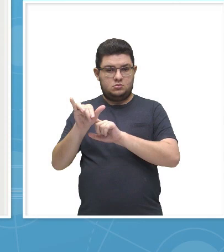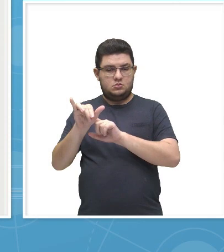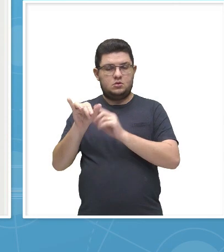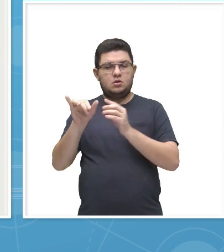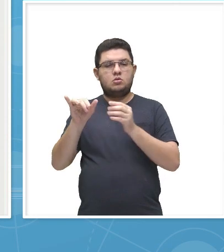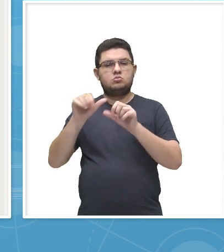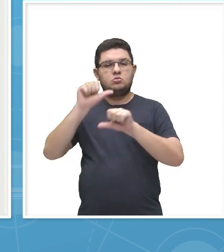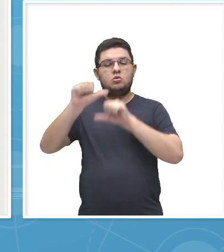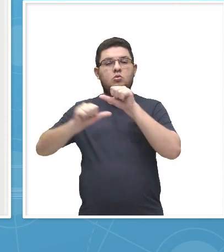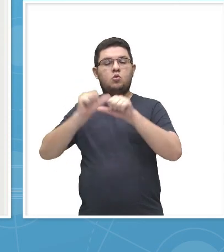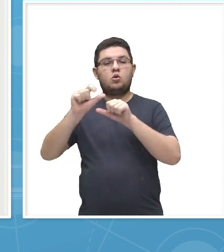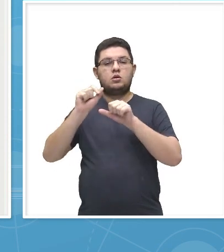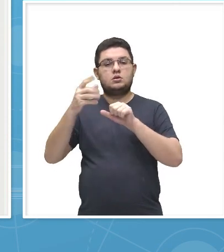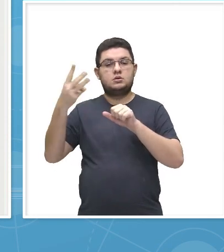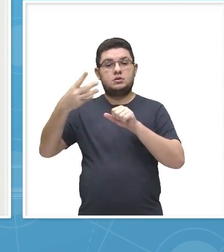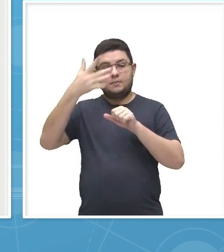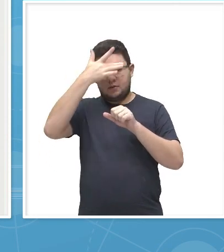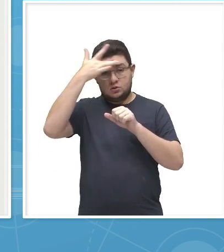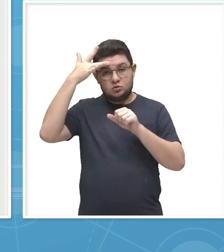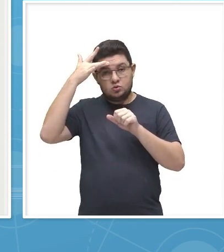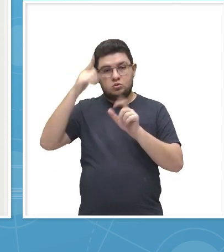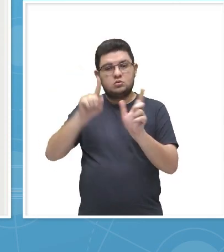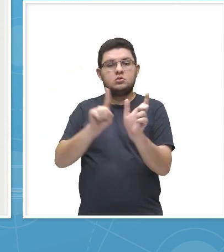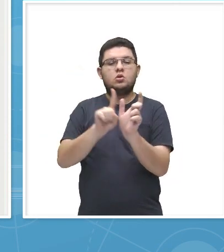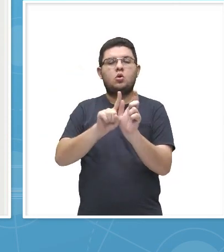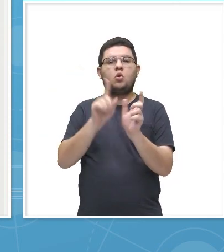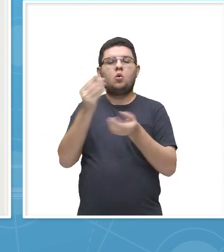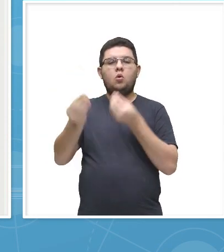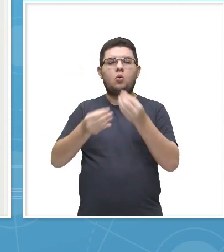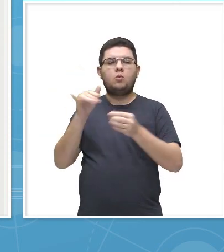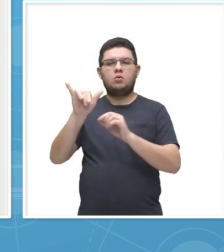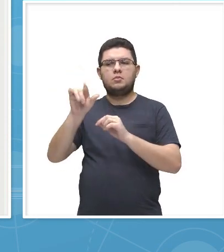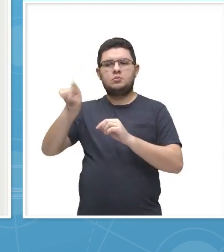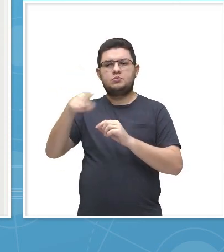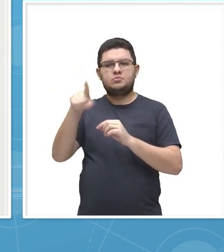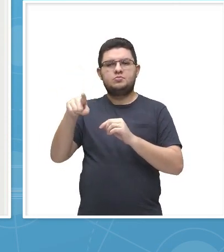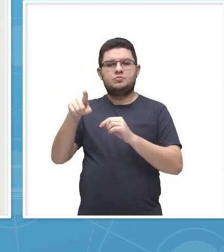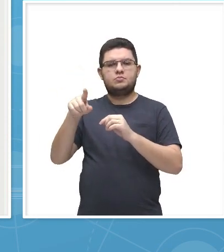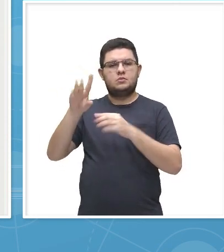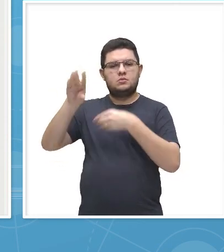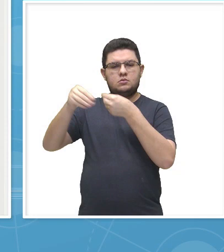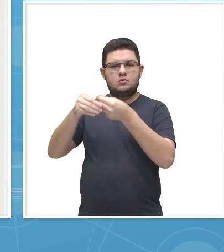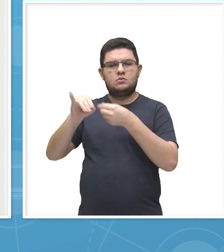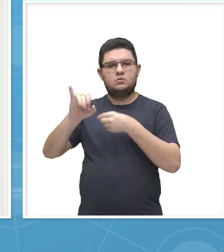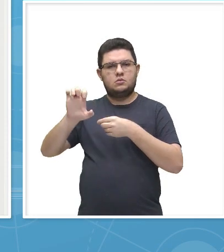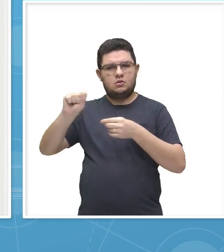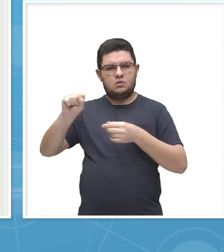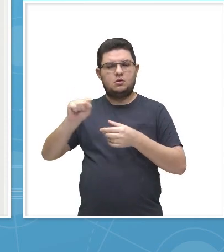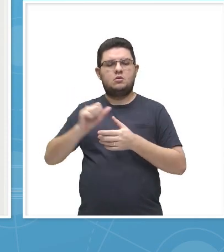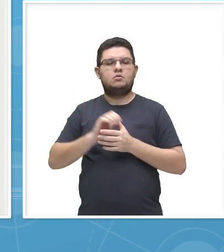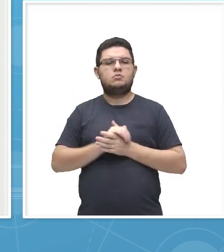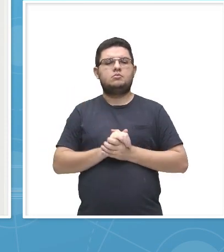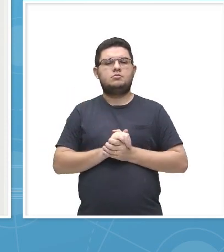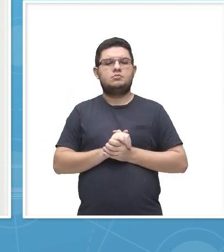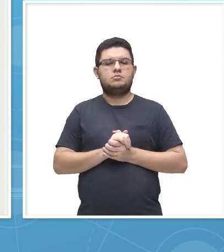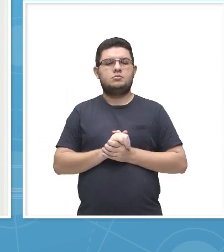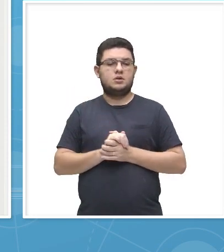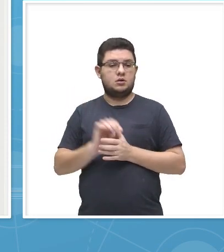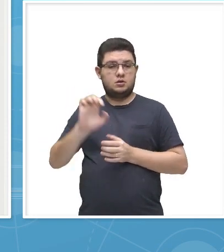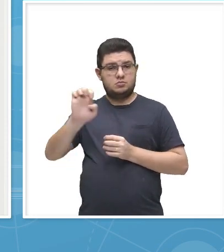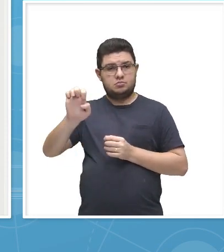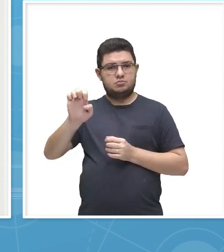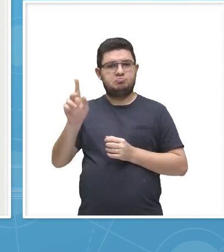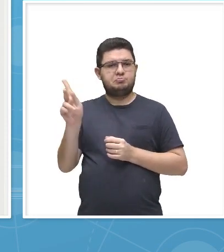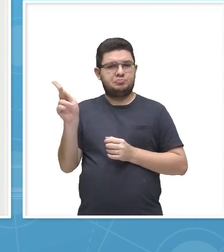transformo para terceira pessoa vou ter que tirar esse Funcionando aqui colocar aí é se no lugar então a letra é já tá fora e